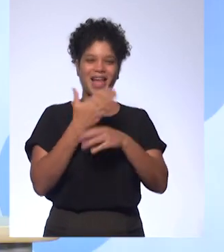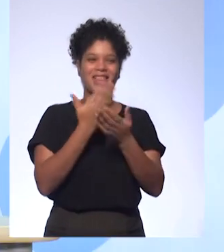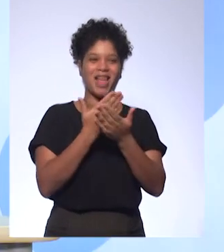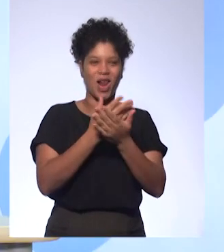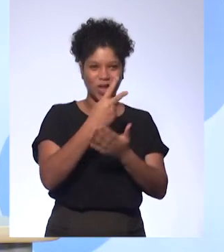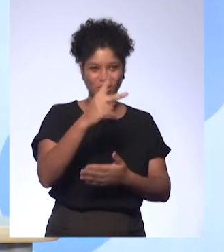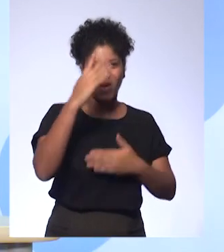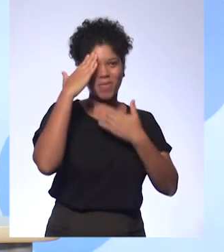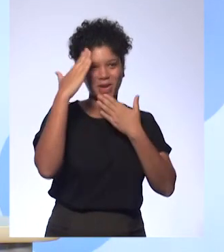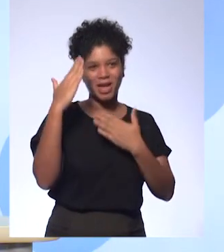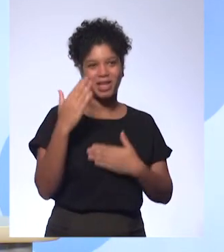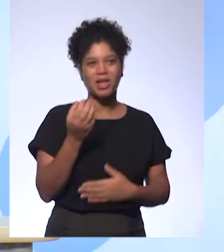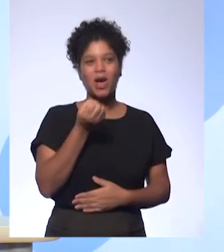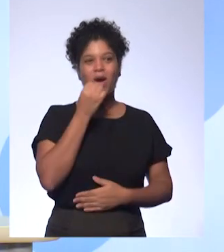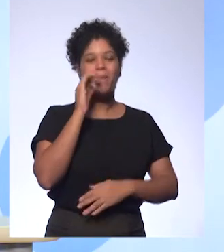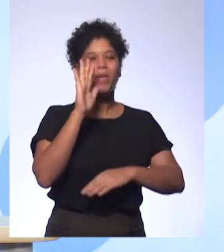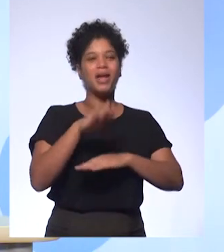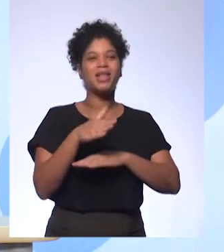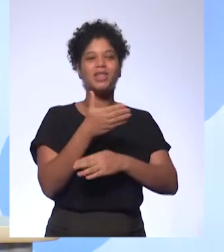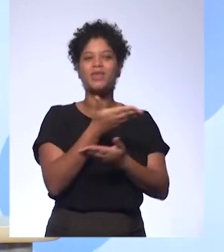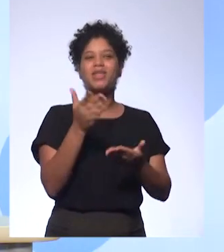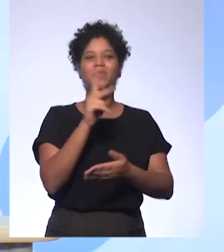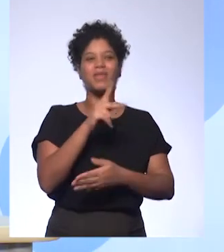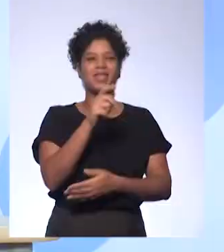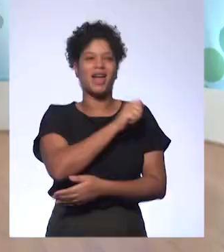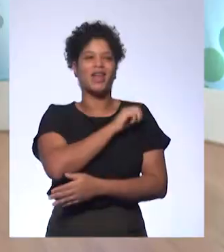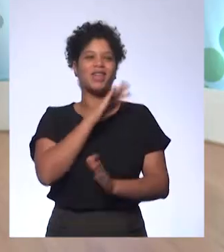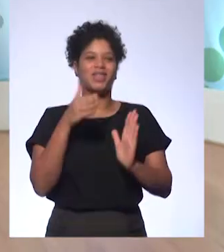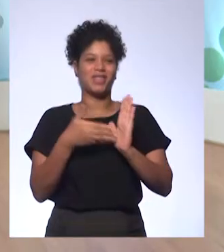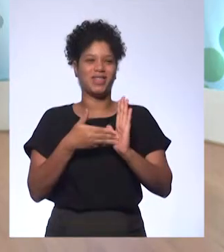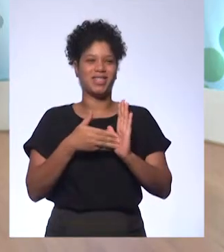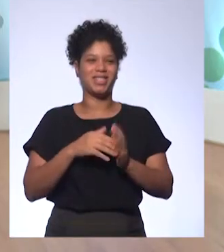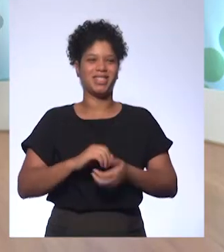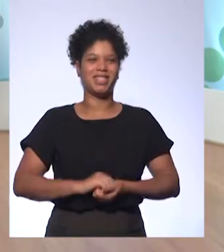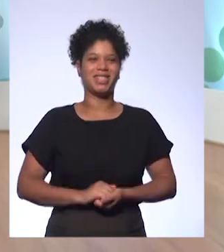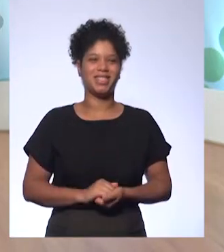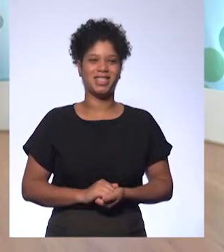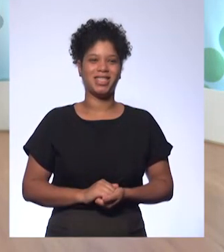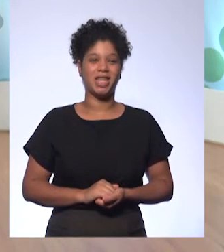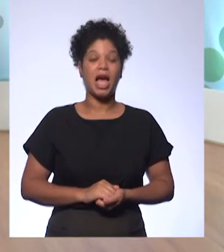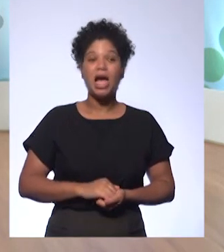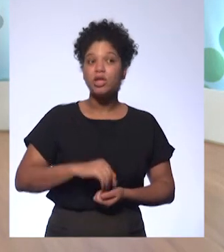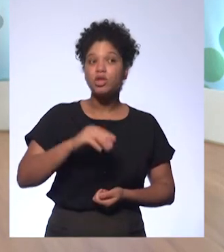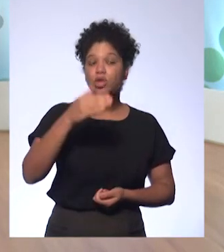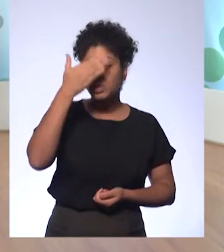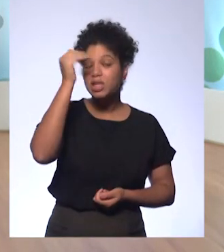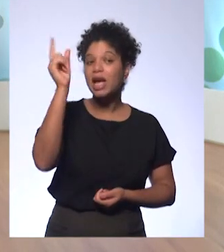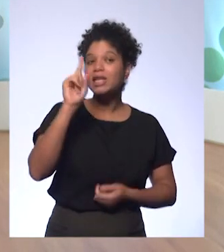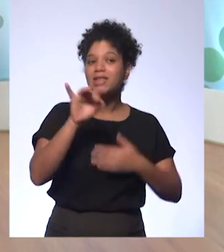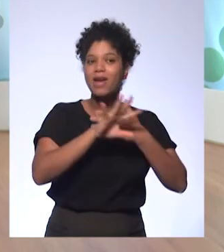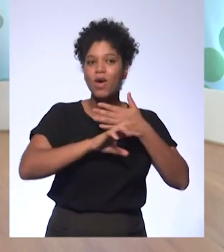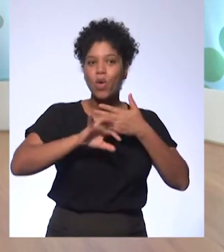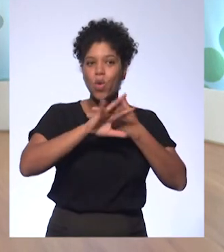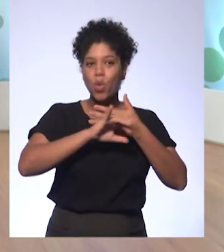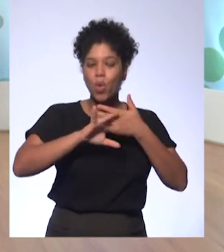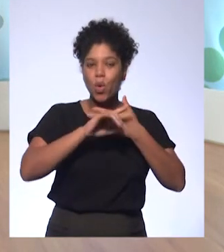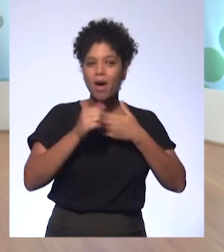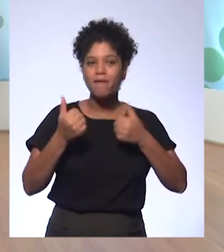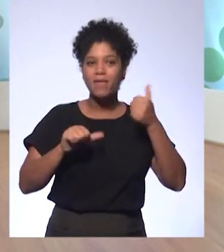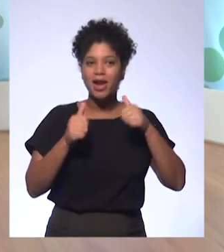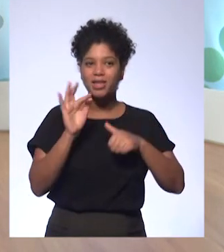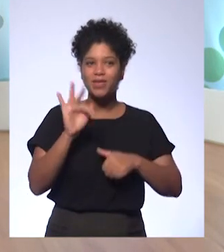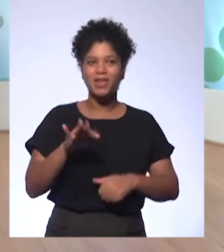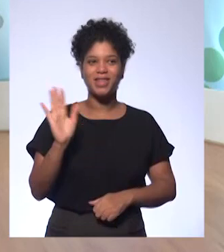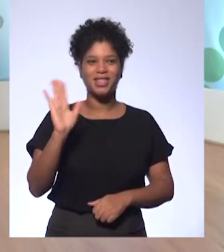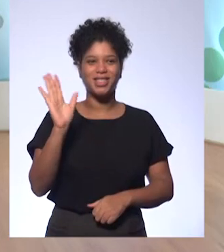obrigada. E uma boa tarde para todos os professores e alunos. E não esqueça de avaliar nossa aula no finalzinho, tá bom?